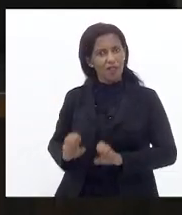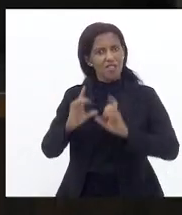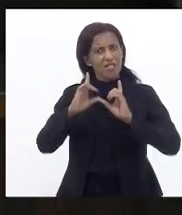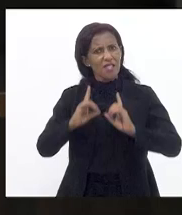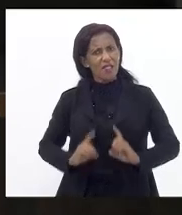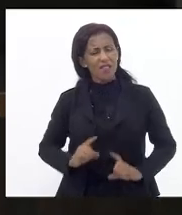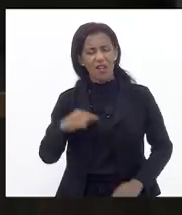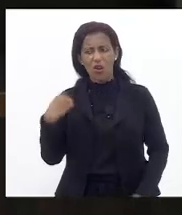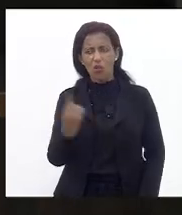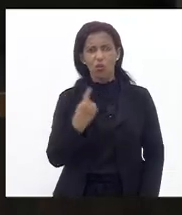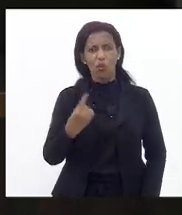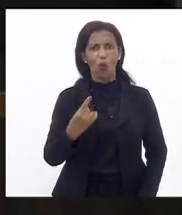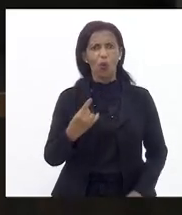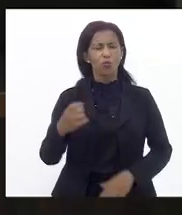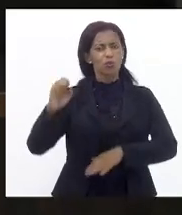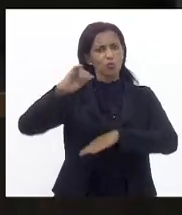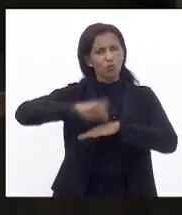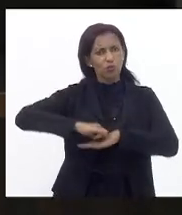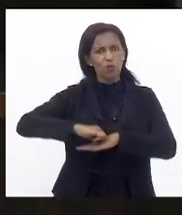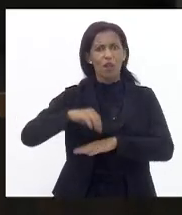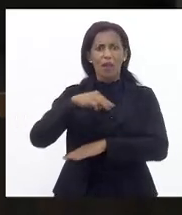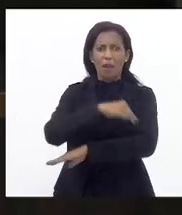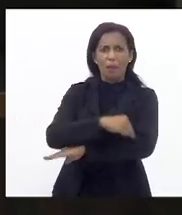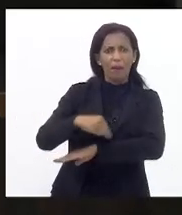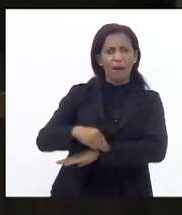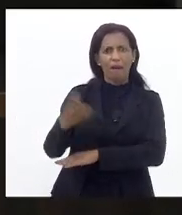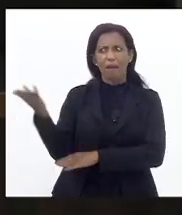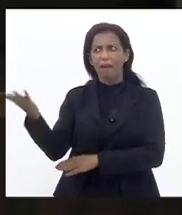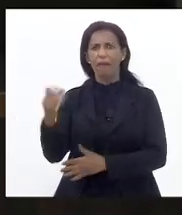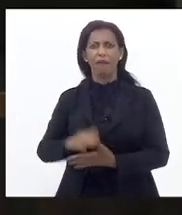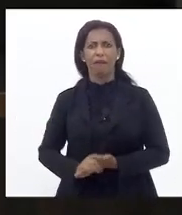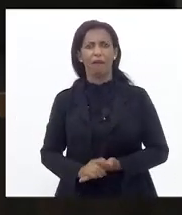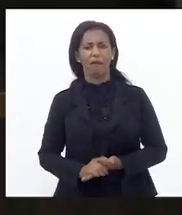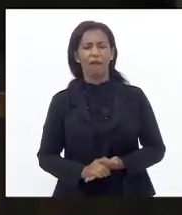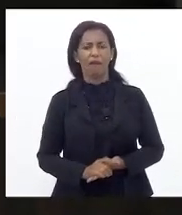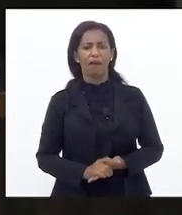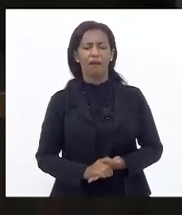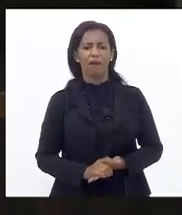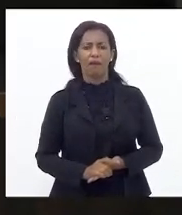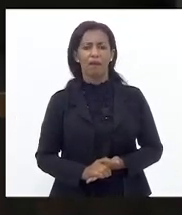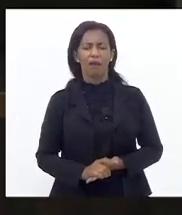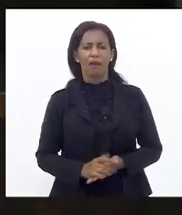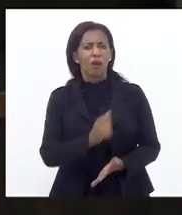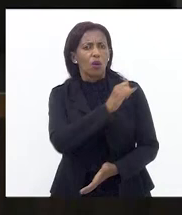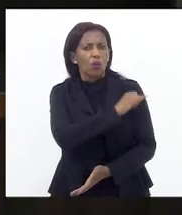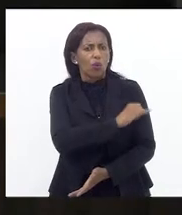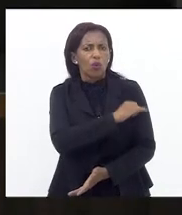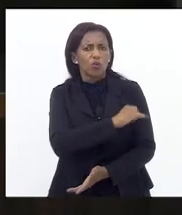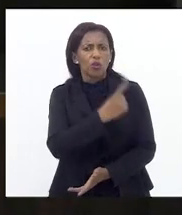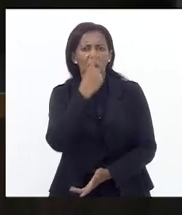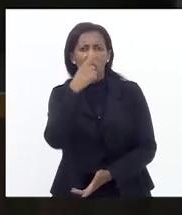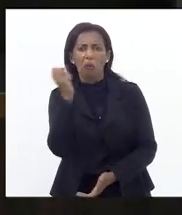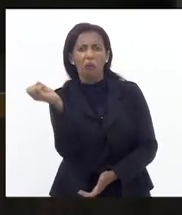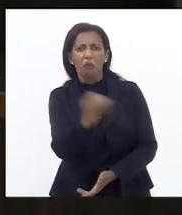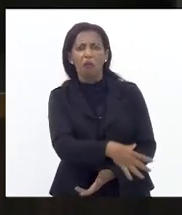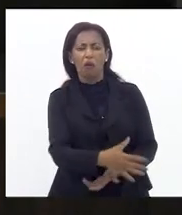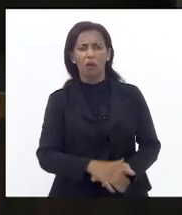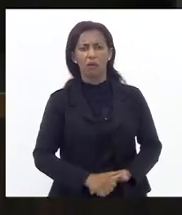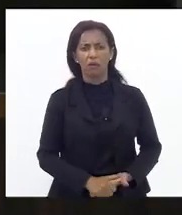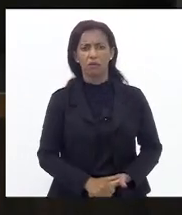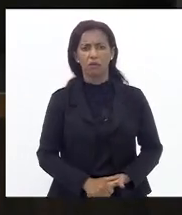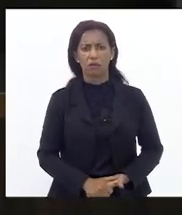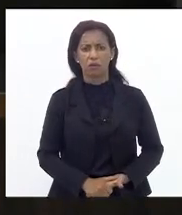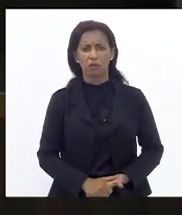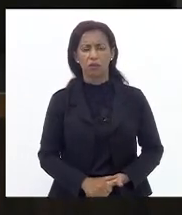e cidadãs Fluminenses é para Macaé um convite e o Nemo está jogando 20 milhões para o lixo